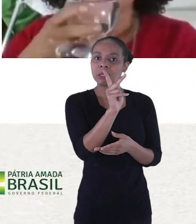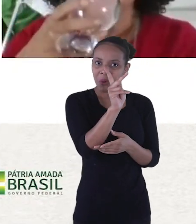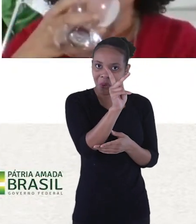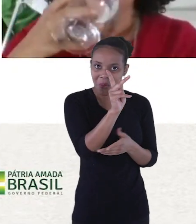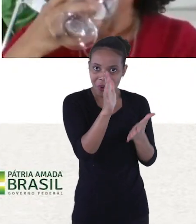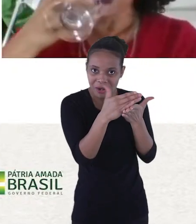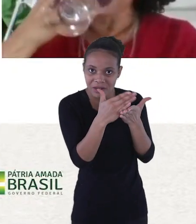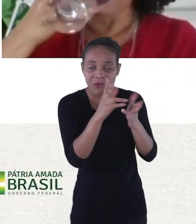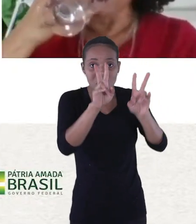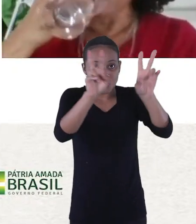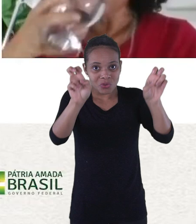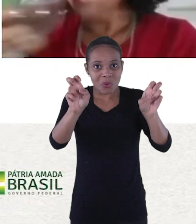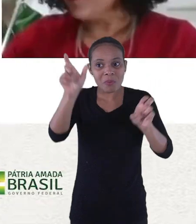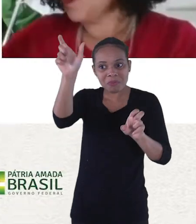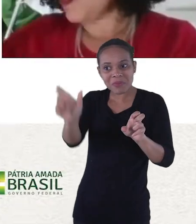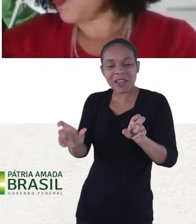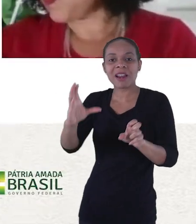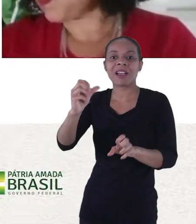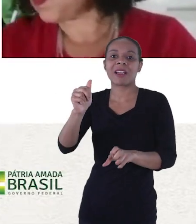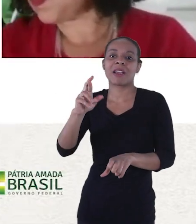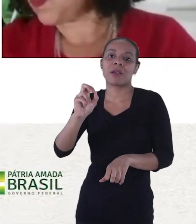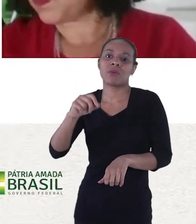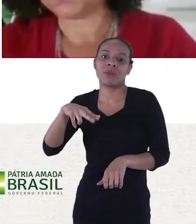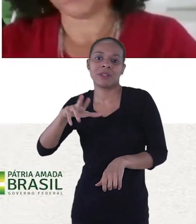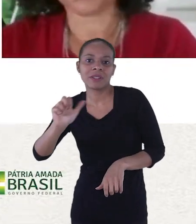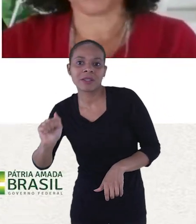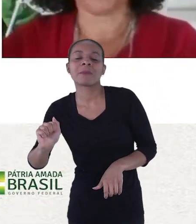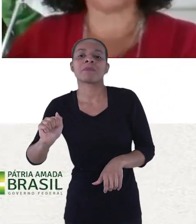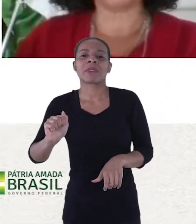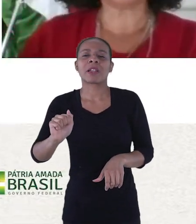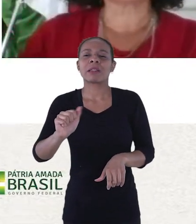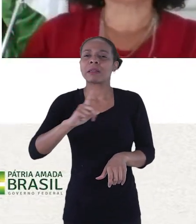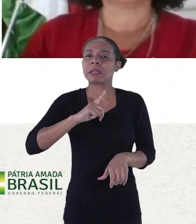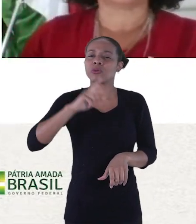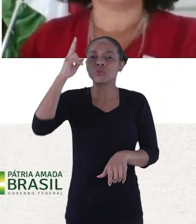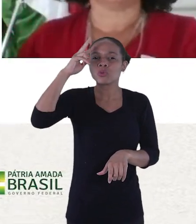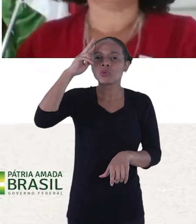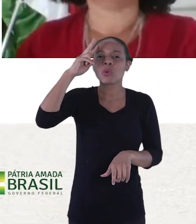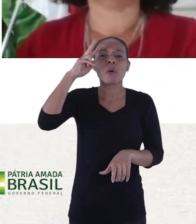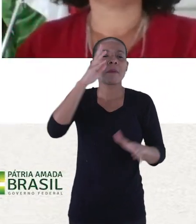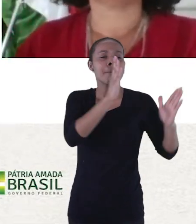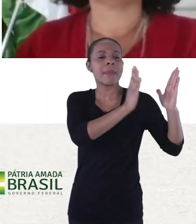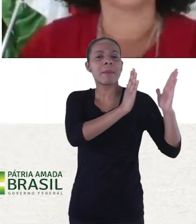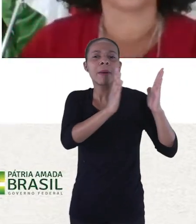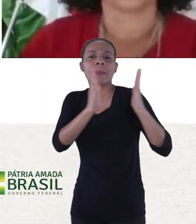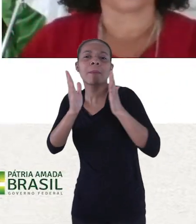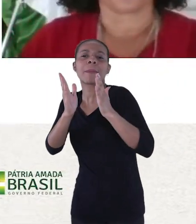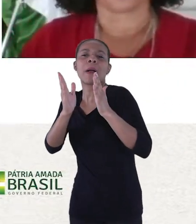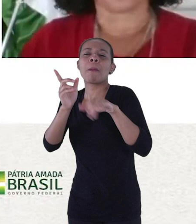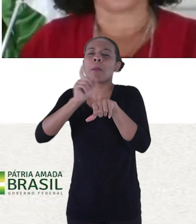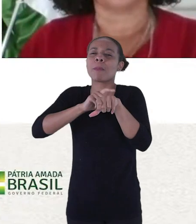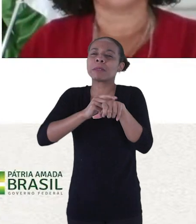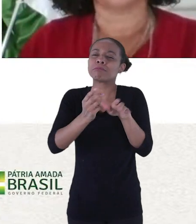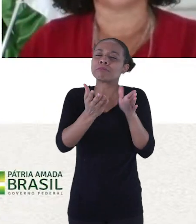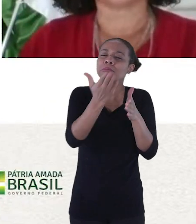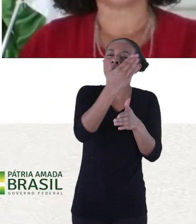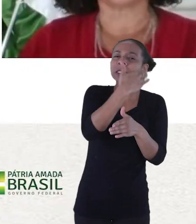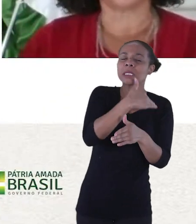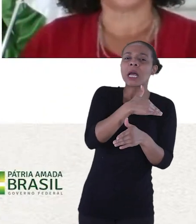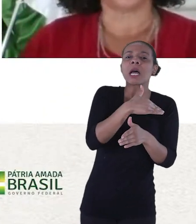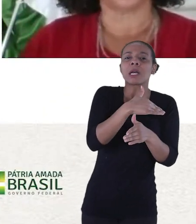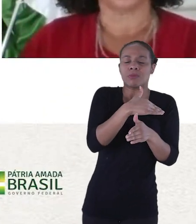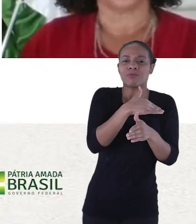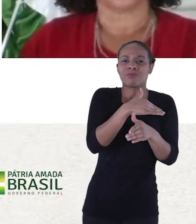Ela aborda todas as fases da vida dela, começando por situar historicamente a região de Sacramento, onde ela